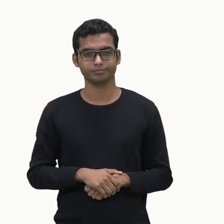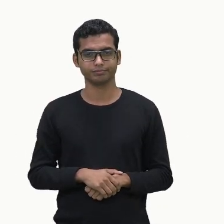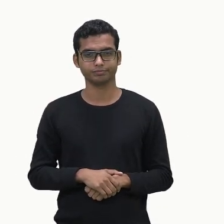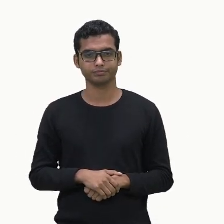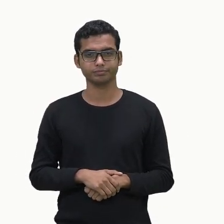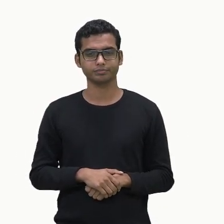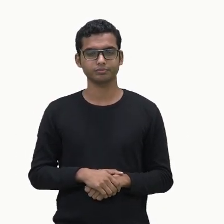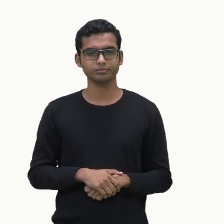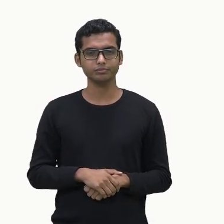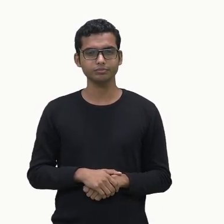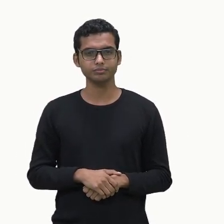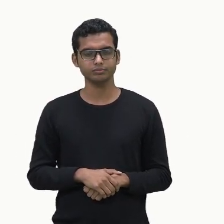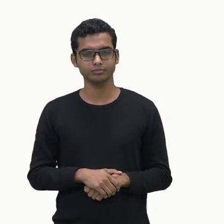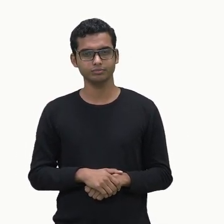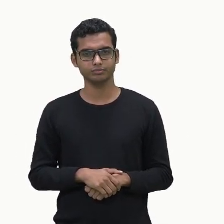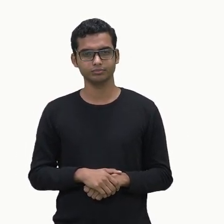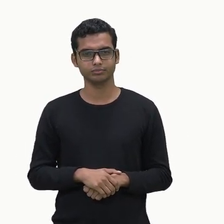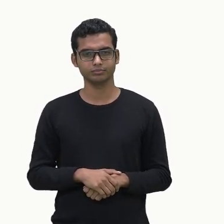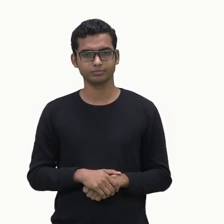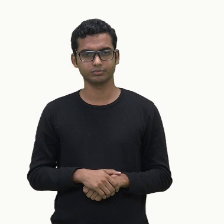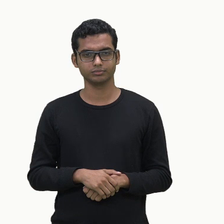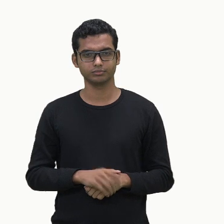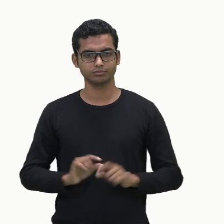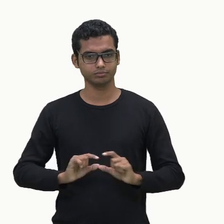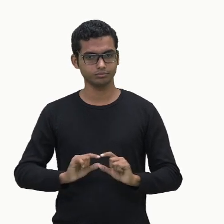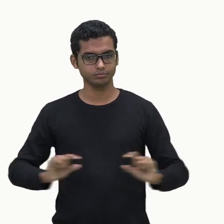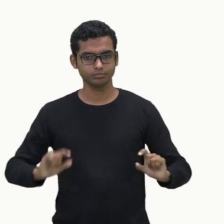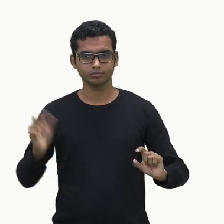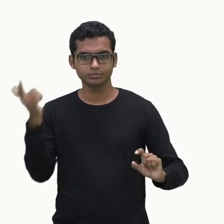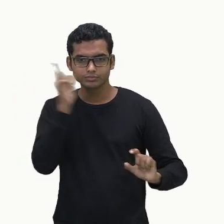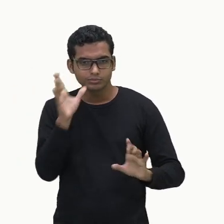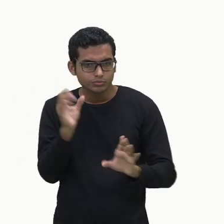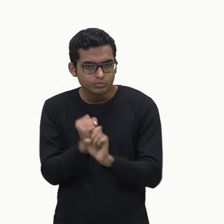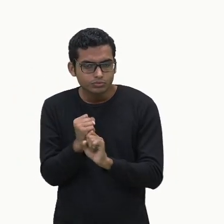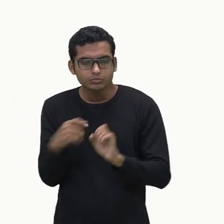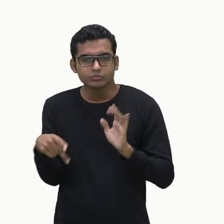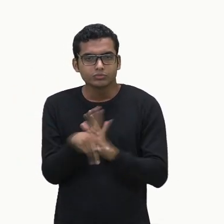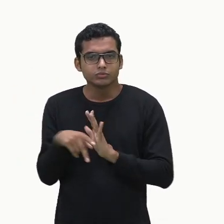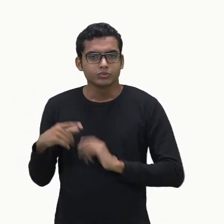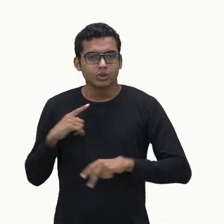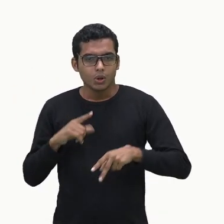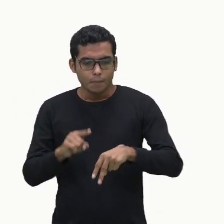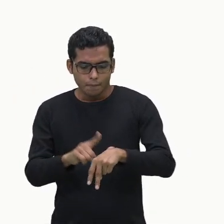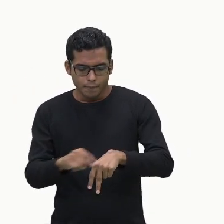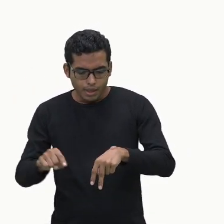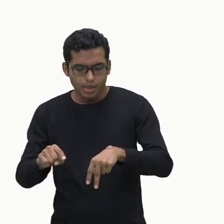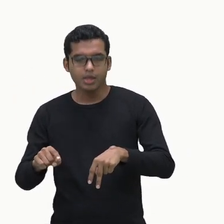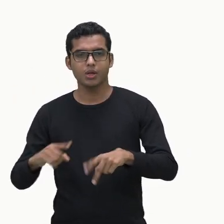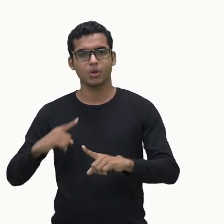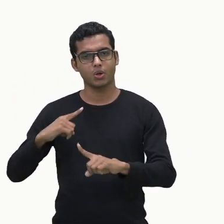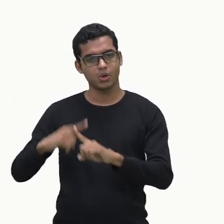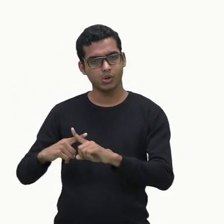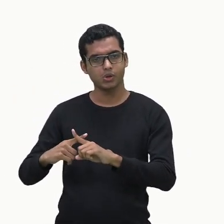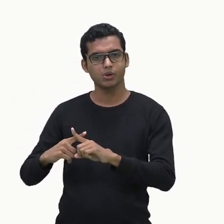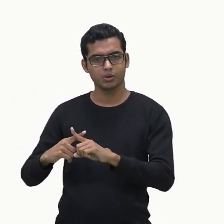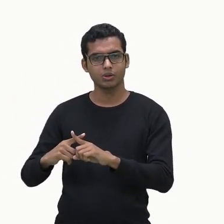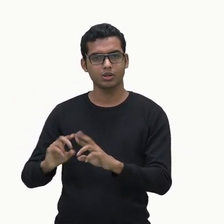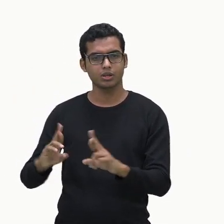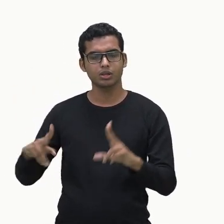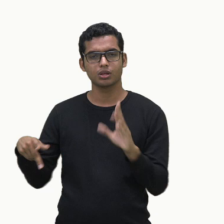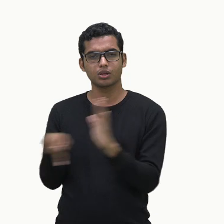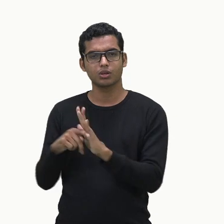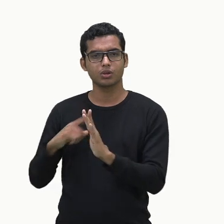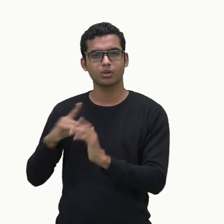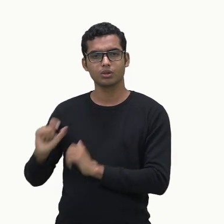aqui é uma segunda maneira da gente calcular, né? Π multiplicado com a diferença dos quadrados aí dos raios, tá